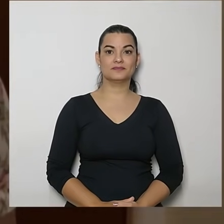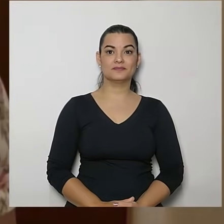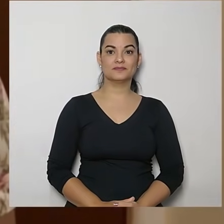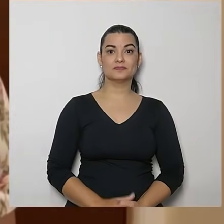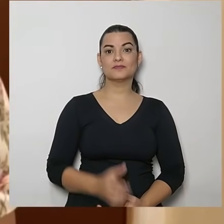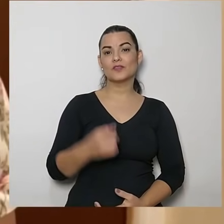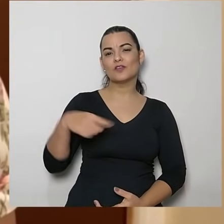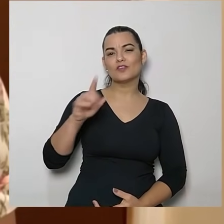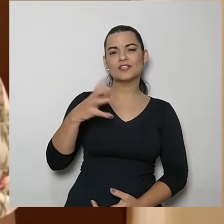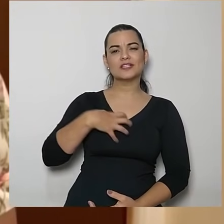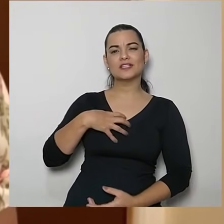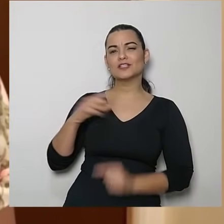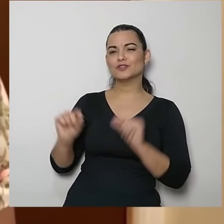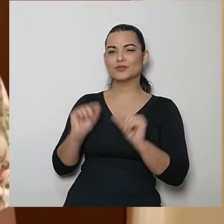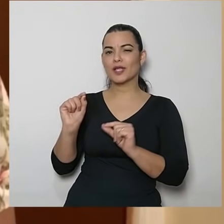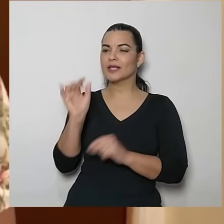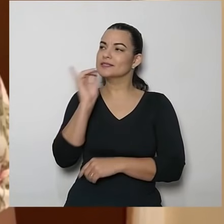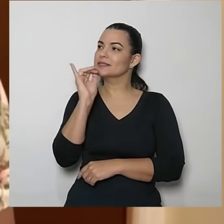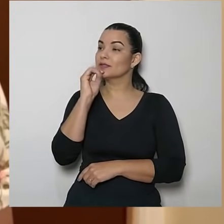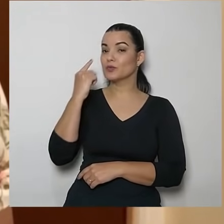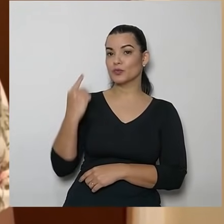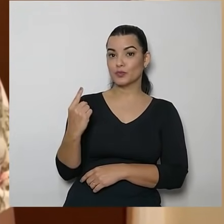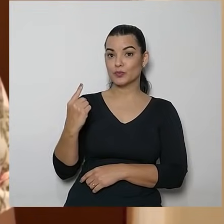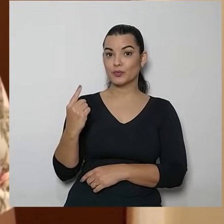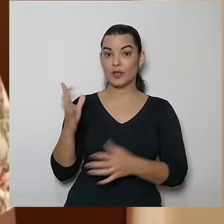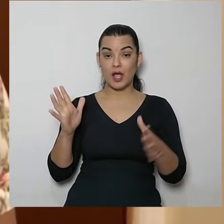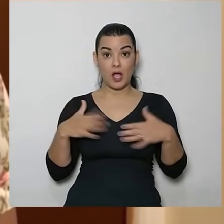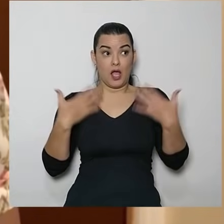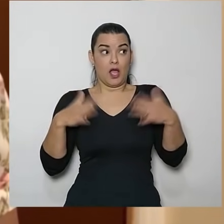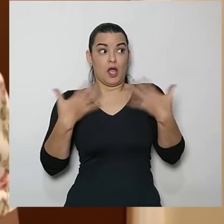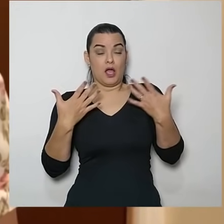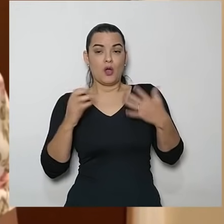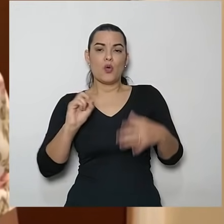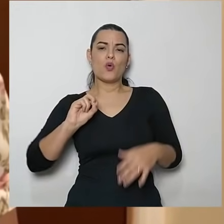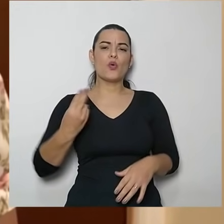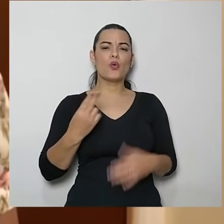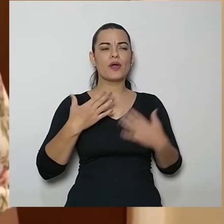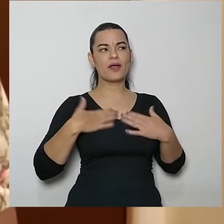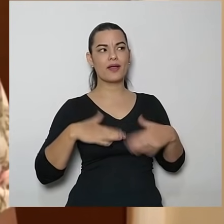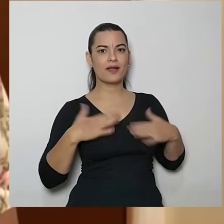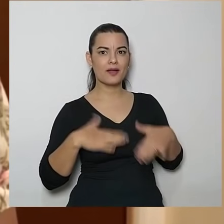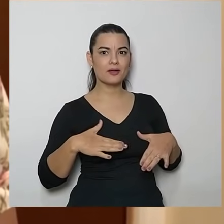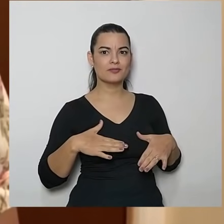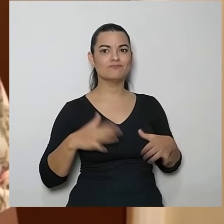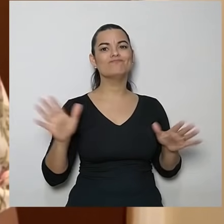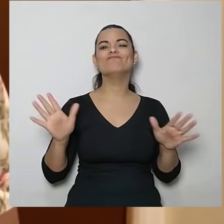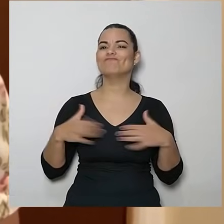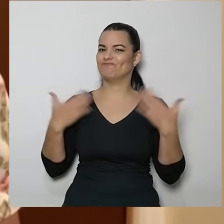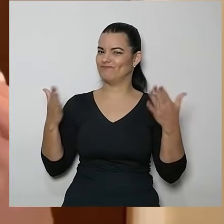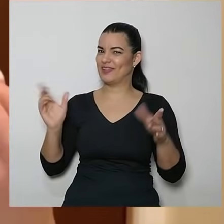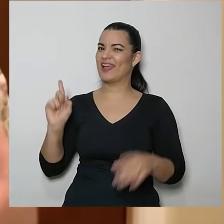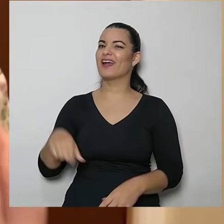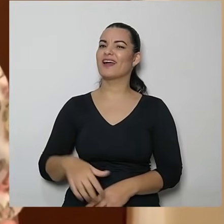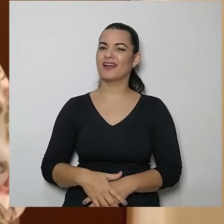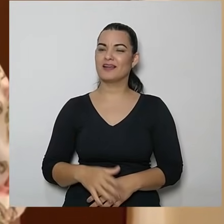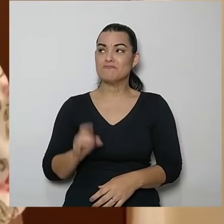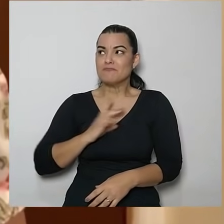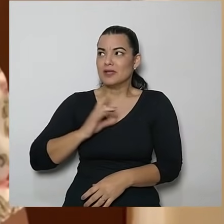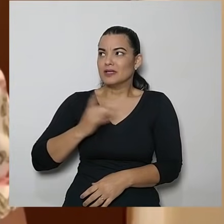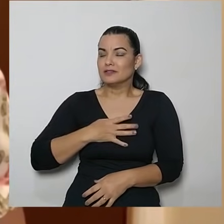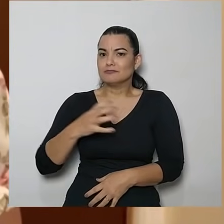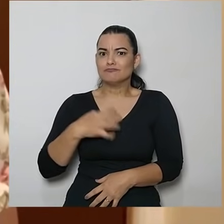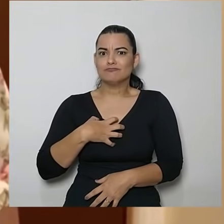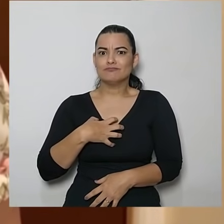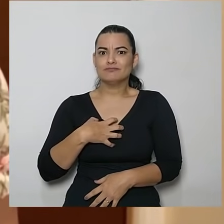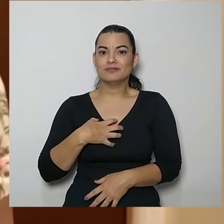O que acharam do exemplo 1? Assustadora ou calma? Assustadora, né? Chega a dar até